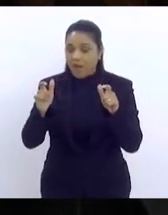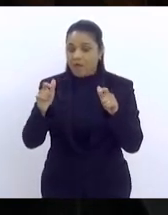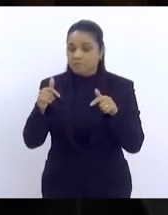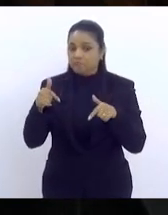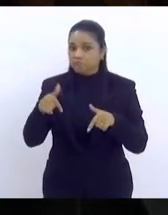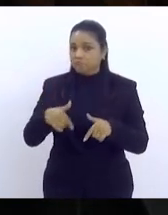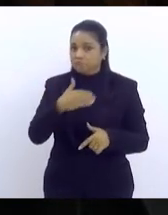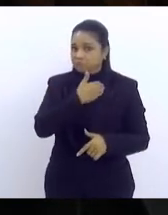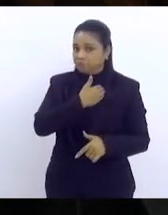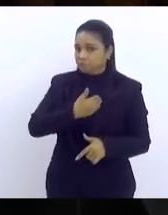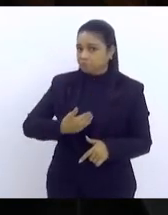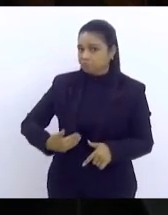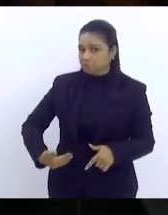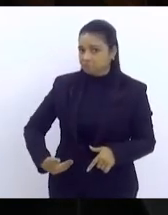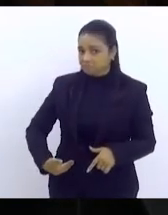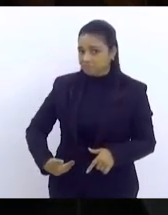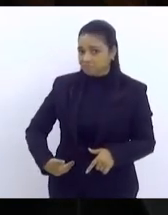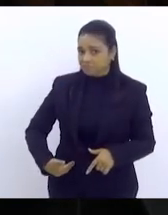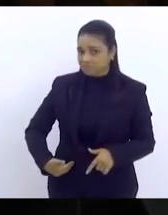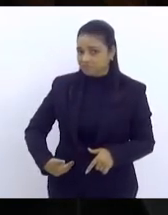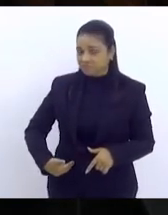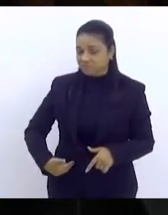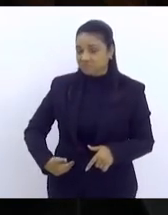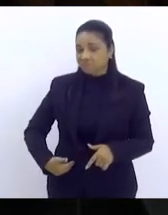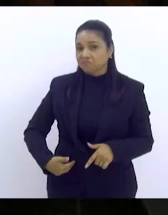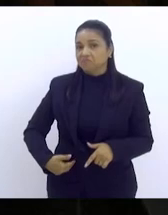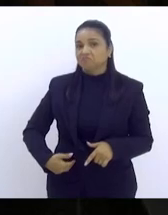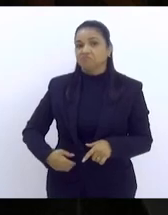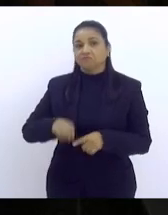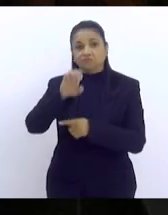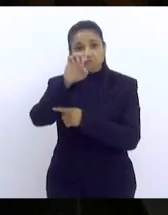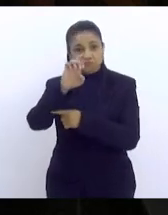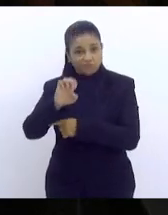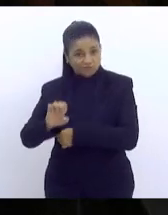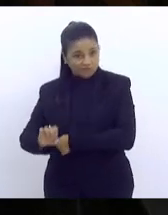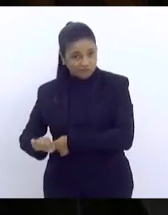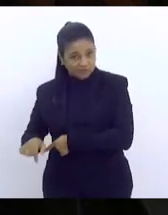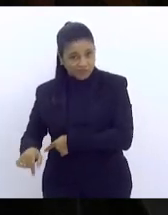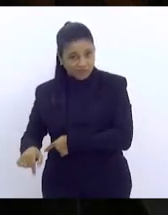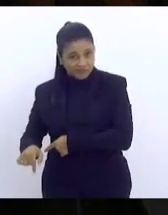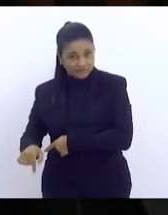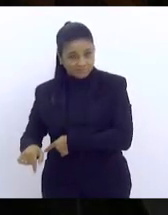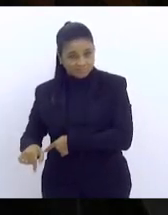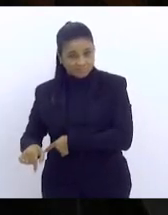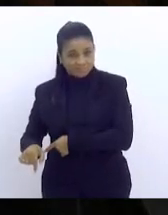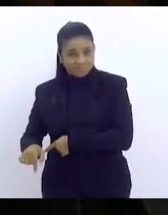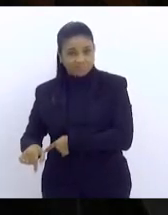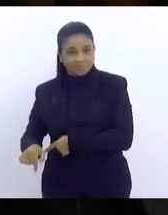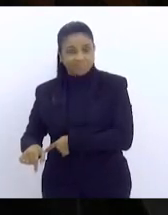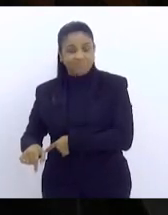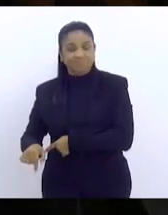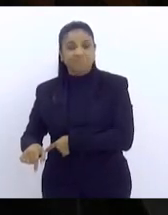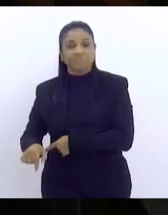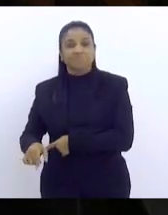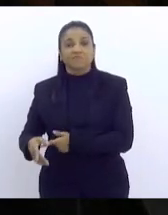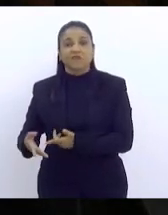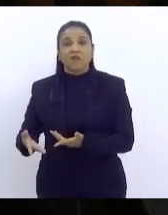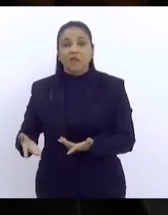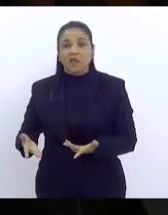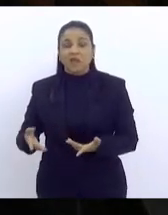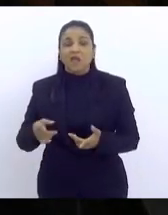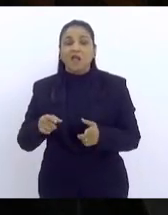governo também dito de esquerda e nos colocou ela abaixo